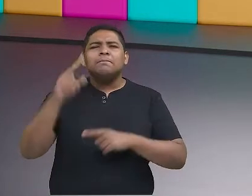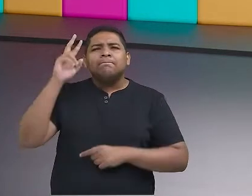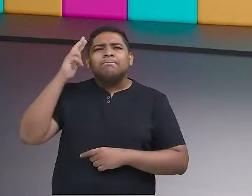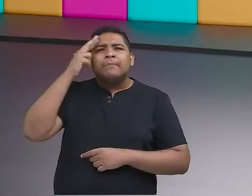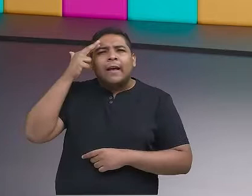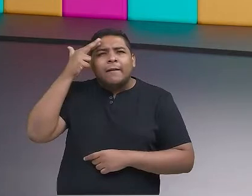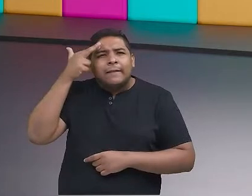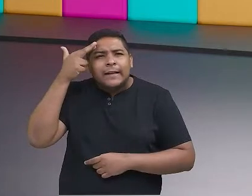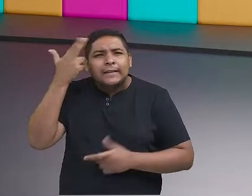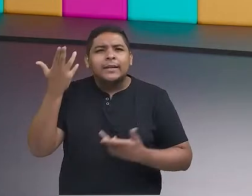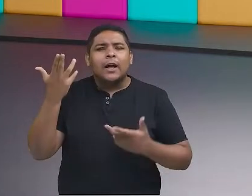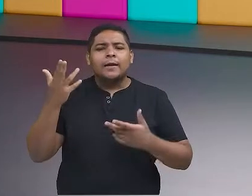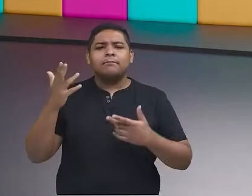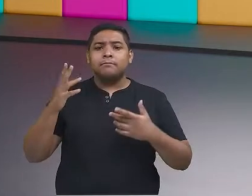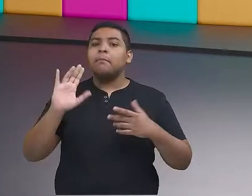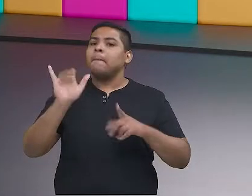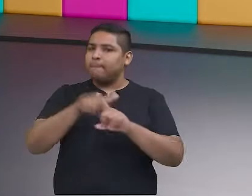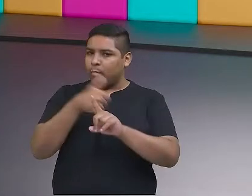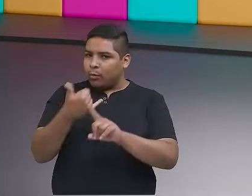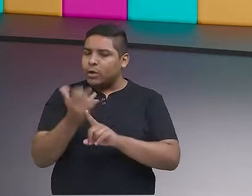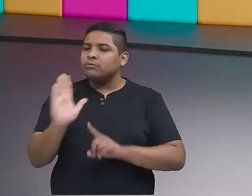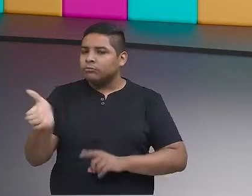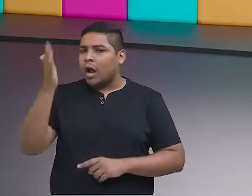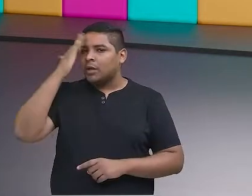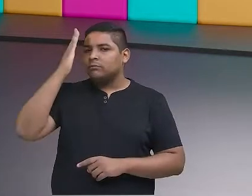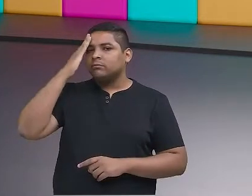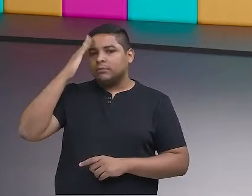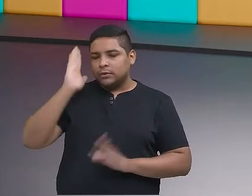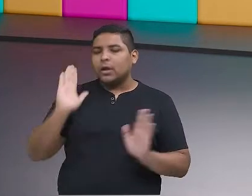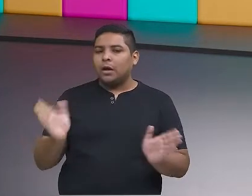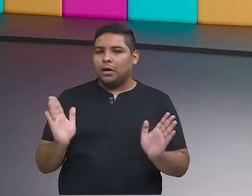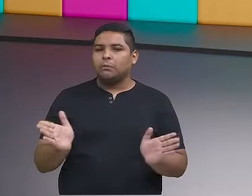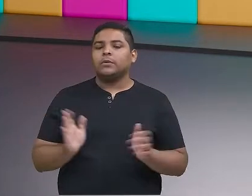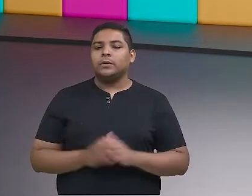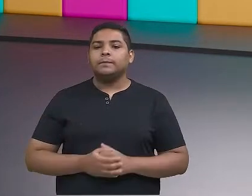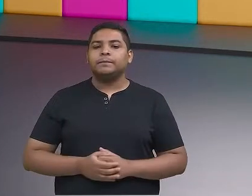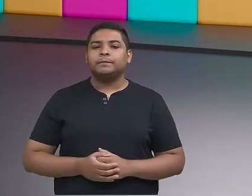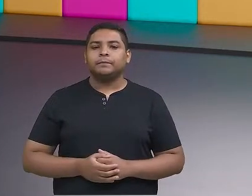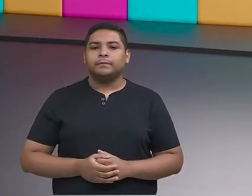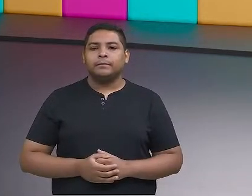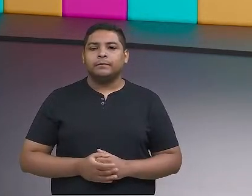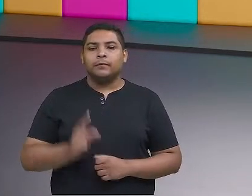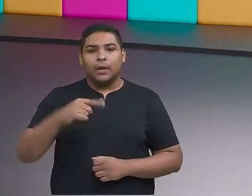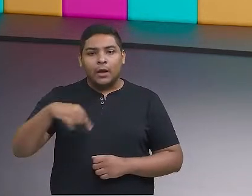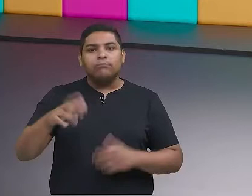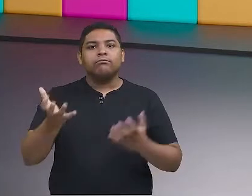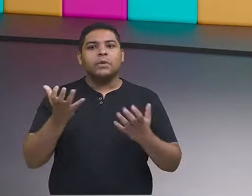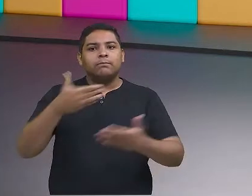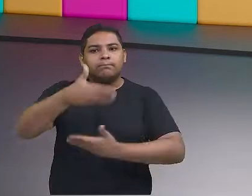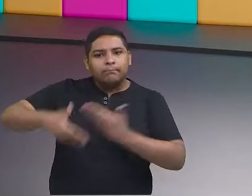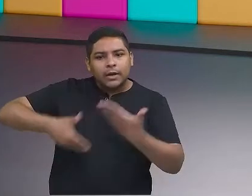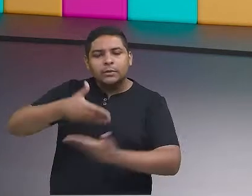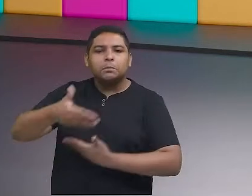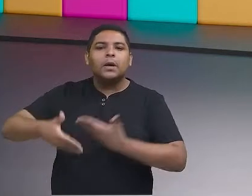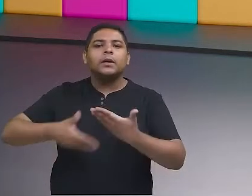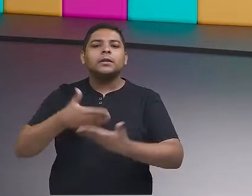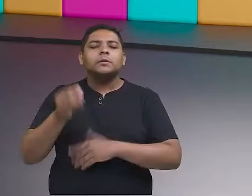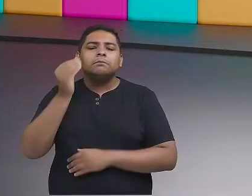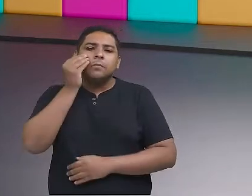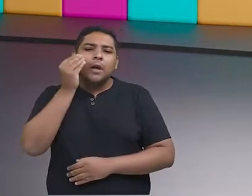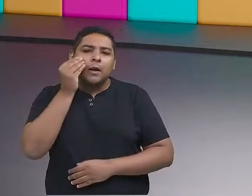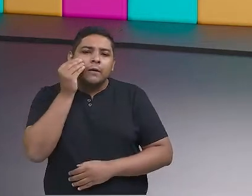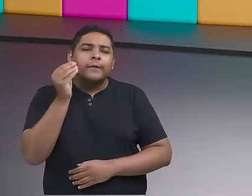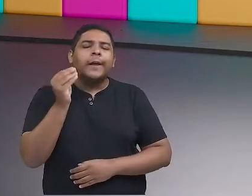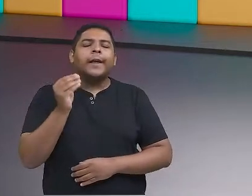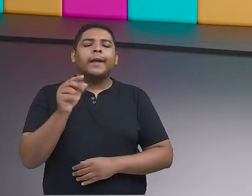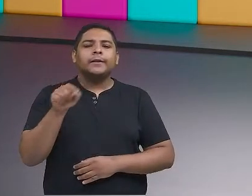já sabe o que são, tá? O que é o bullying, né? Eu quero a participação de todos para ver se o